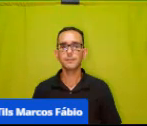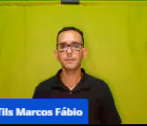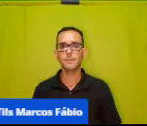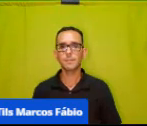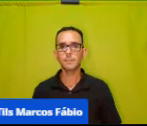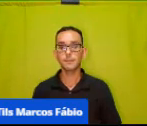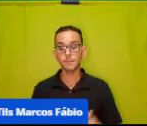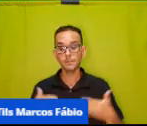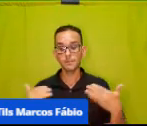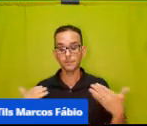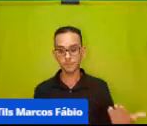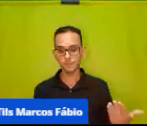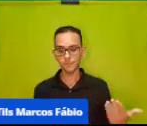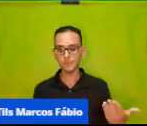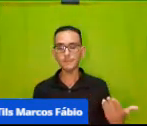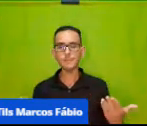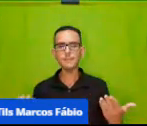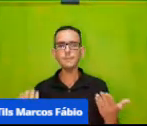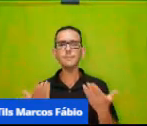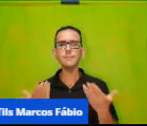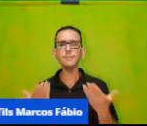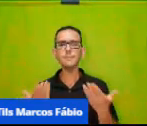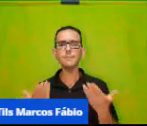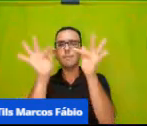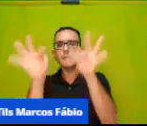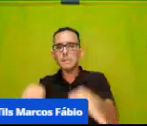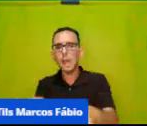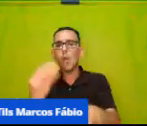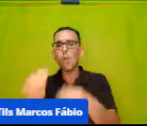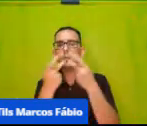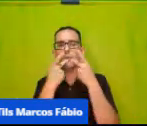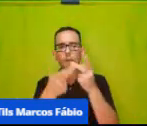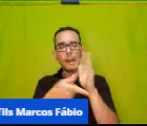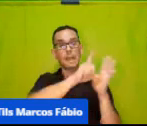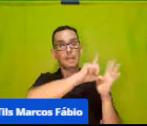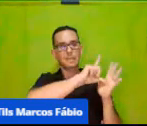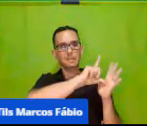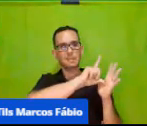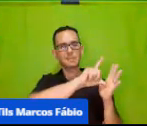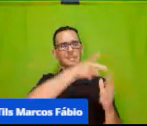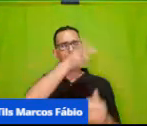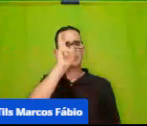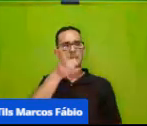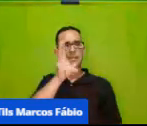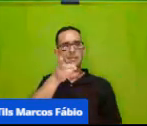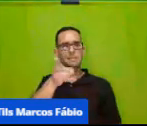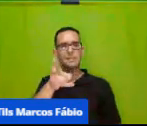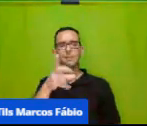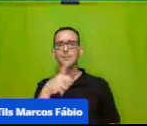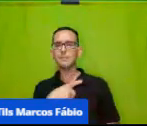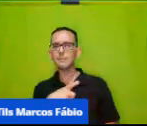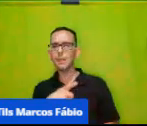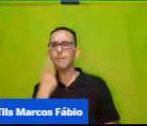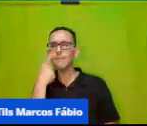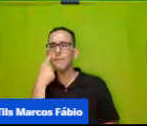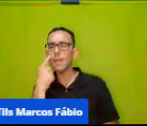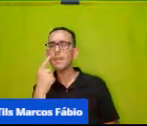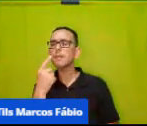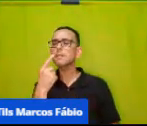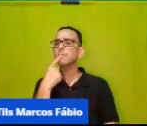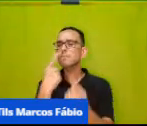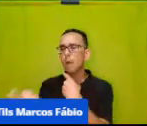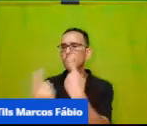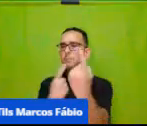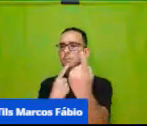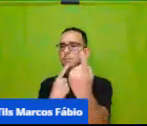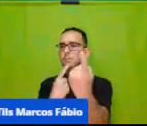Bom, então, no sentido aí de finalizar, e como eu já disse agora há pouco, a gente sempre quer ouvir os professores. Quanto mais a gente